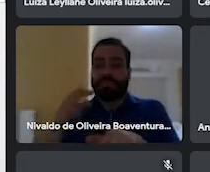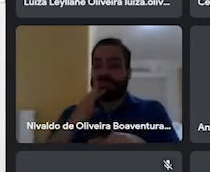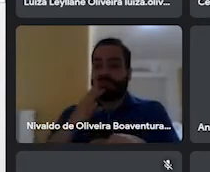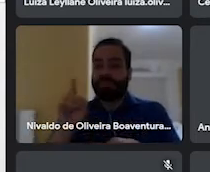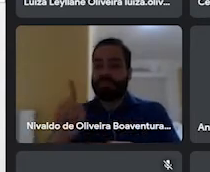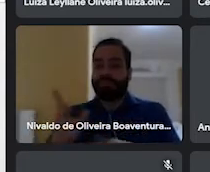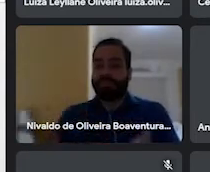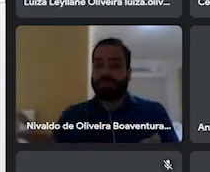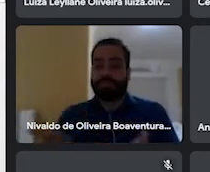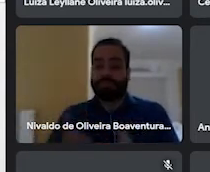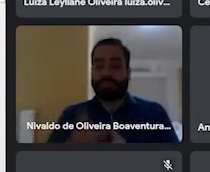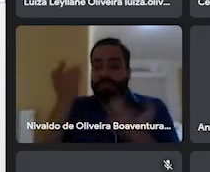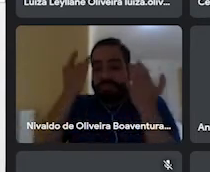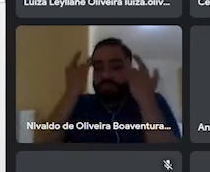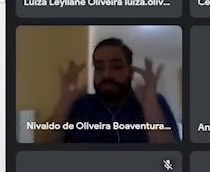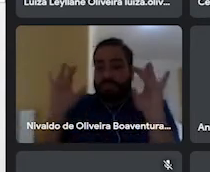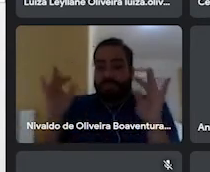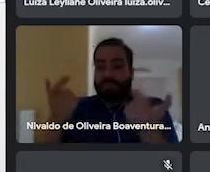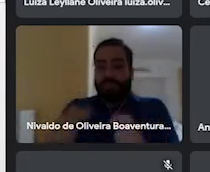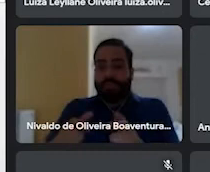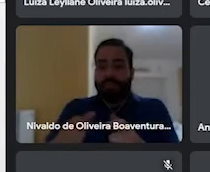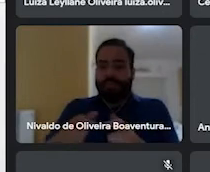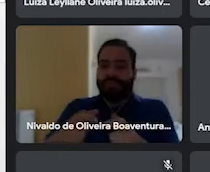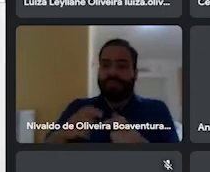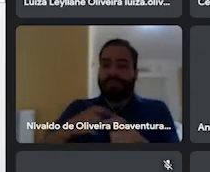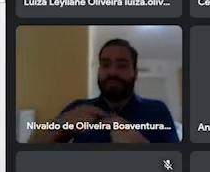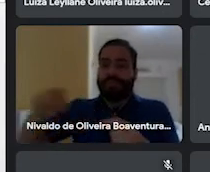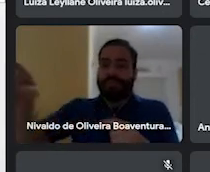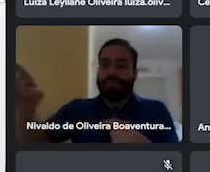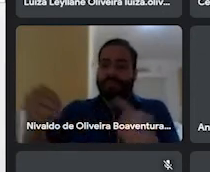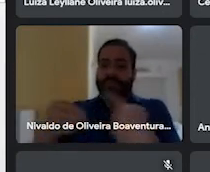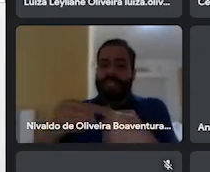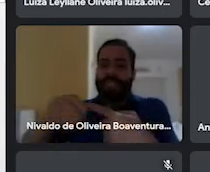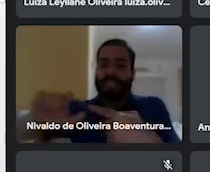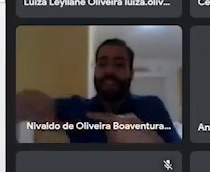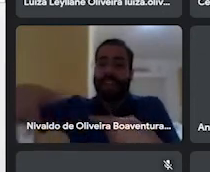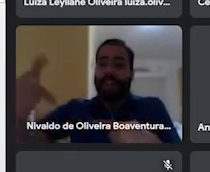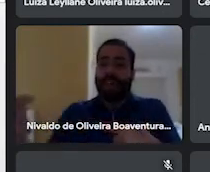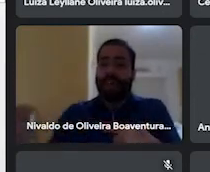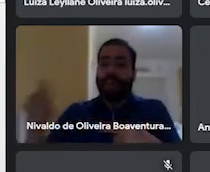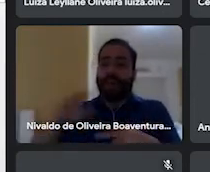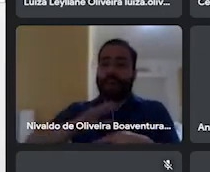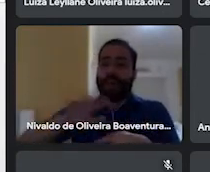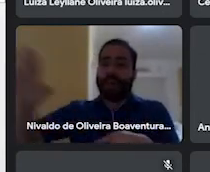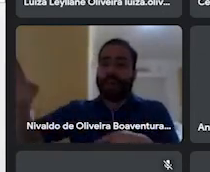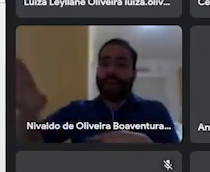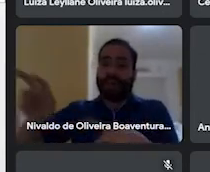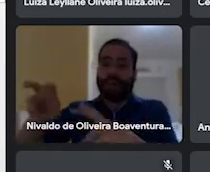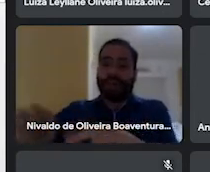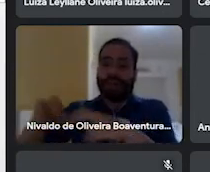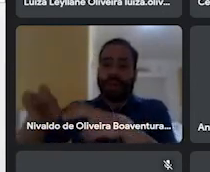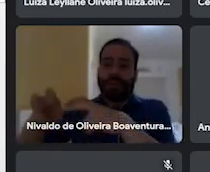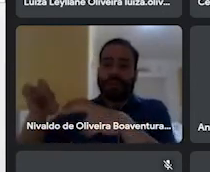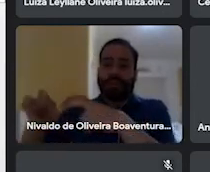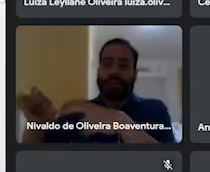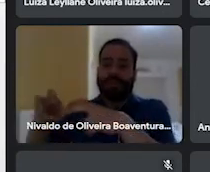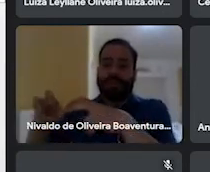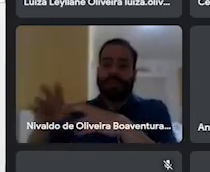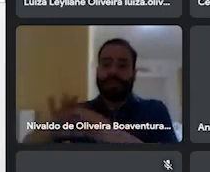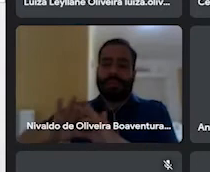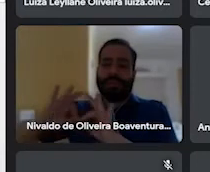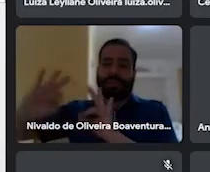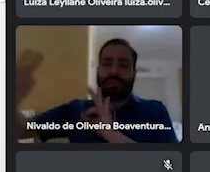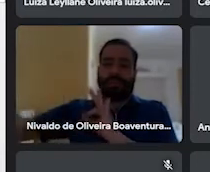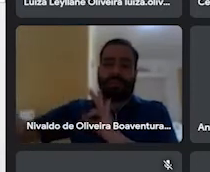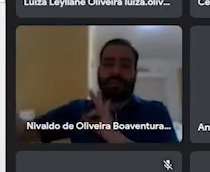Nem sei onde é. Eu sei que é lá em Francisco Dumont, lá numa região rural, lá no meio dos cafundó, lá no meio do mato.